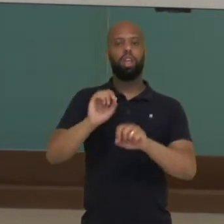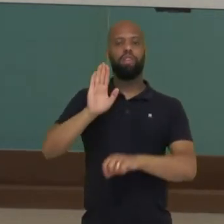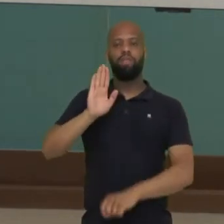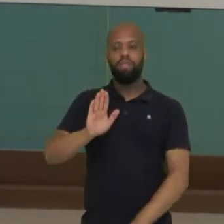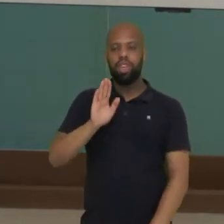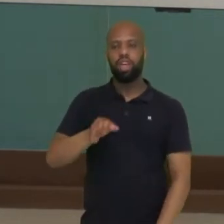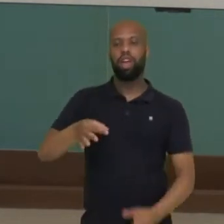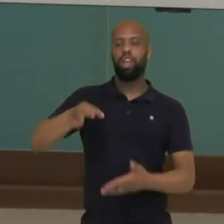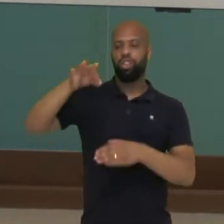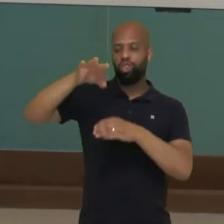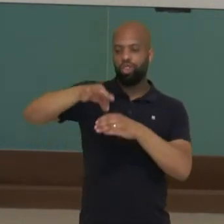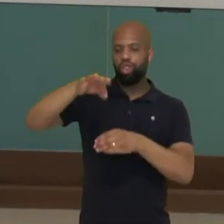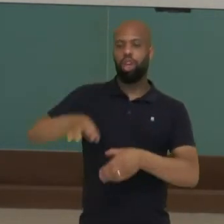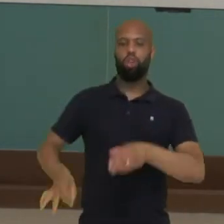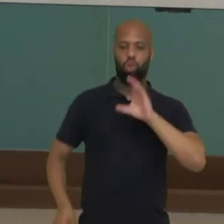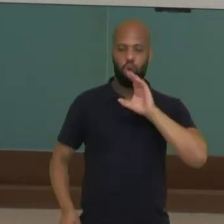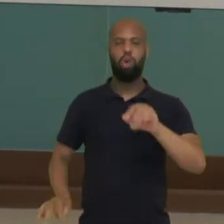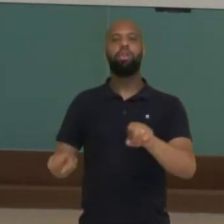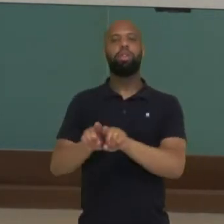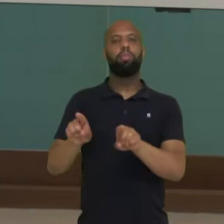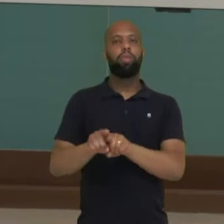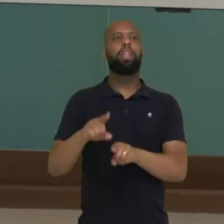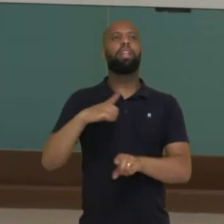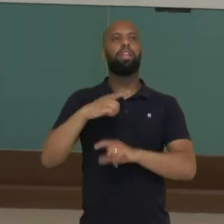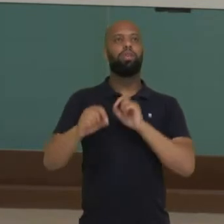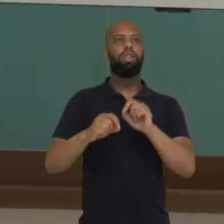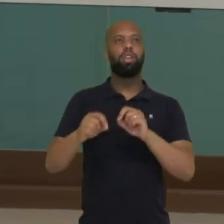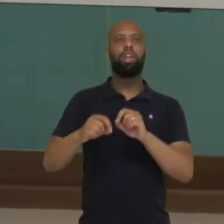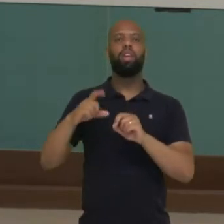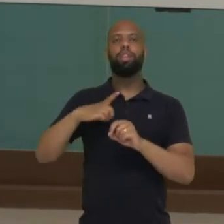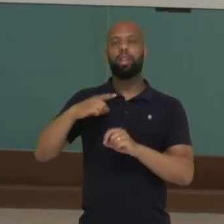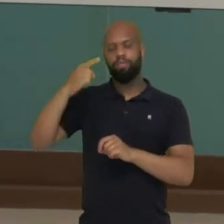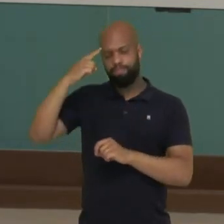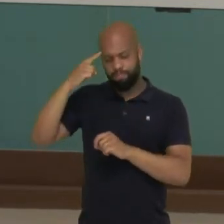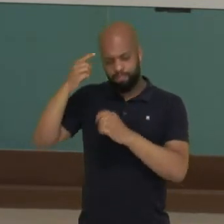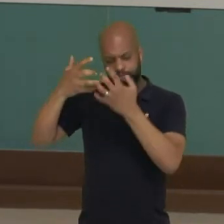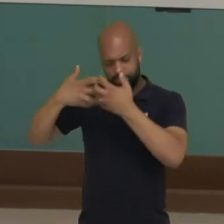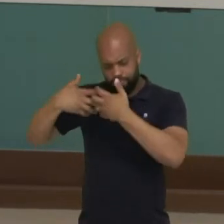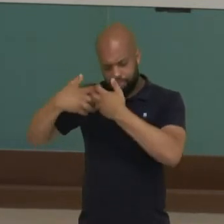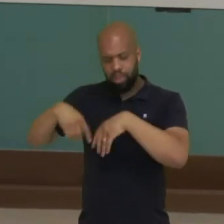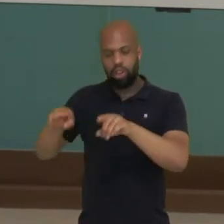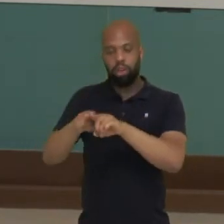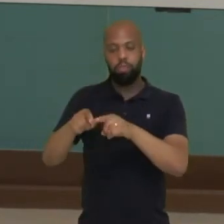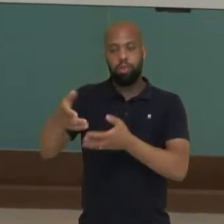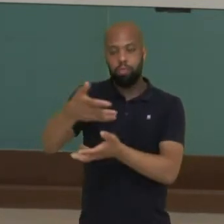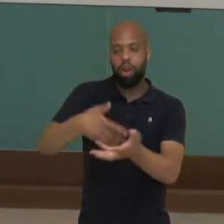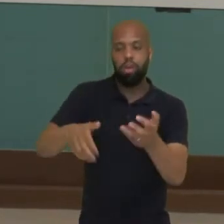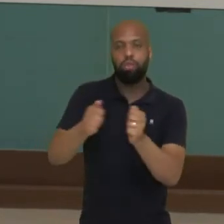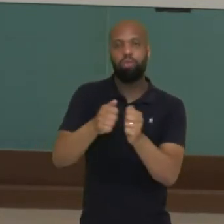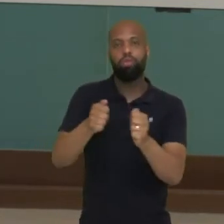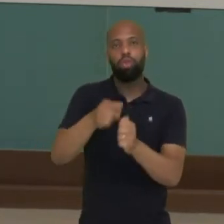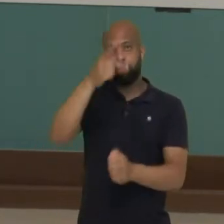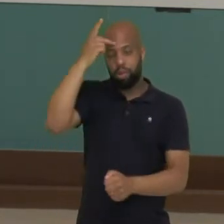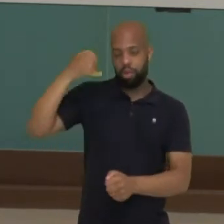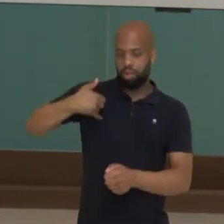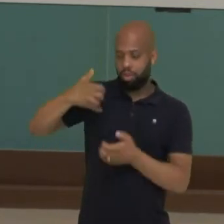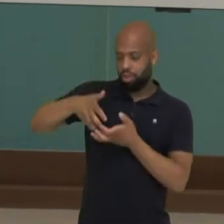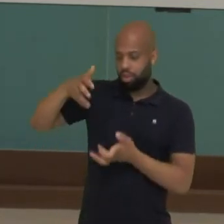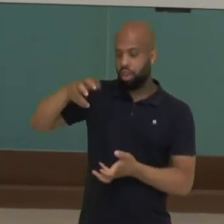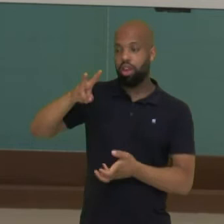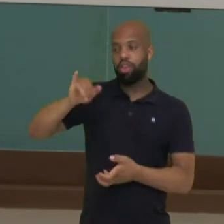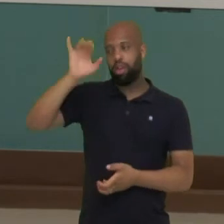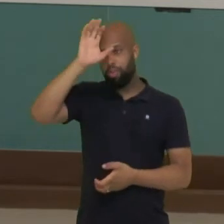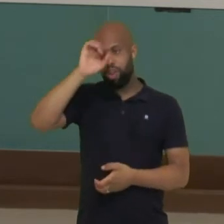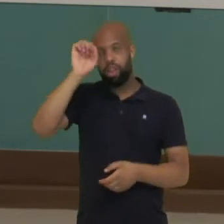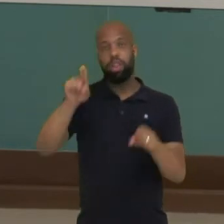povo, meditando em volta do fogo, com os mais velhos, aprendendo. E aí então eles vão ter que aprender a caçar, pescar e